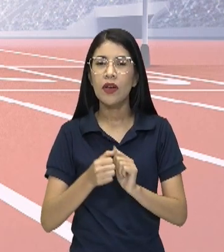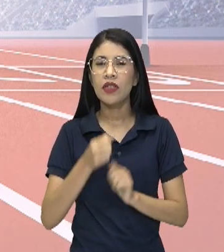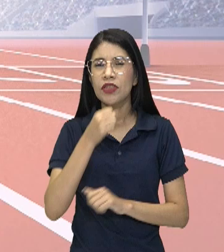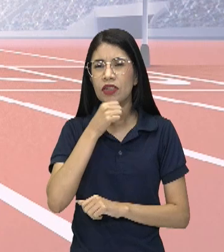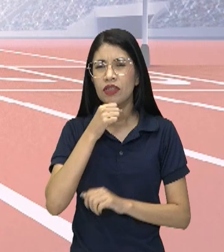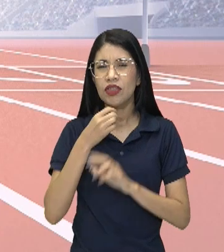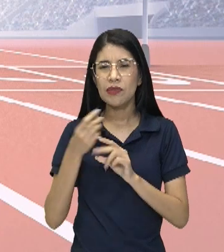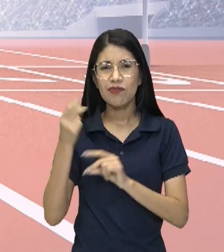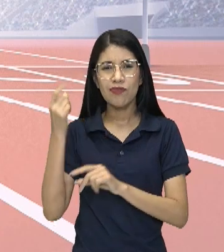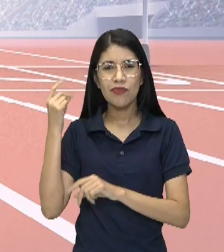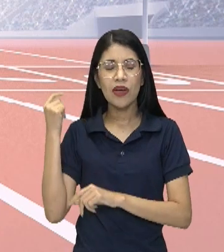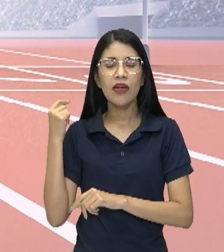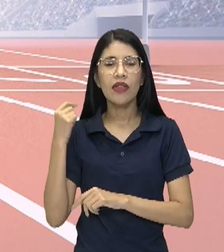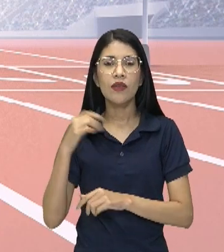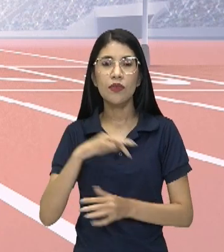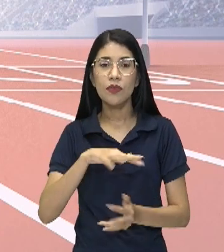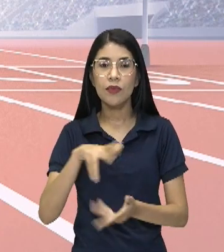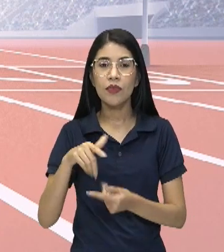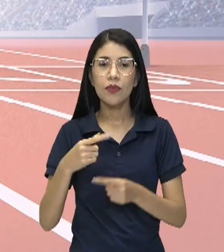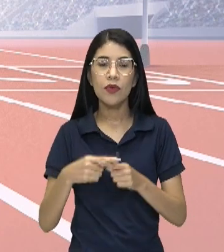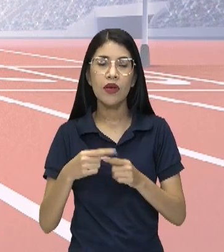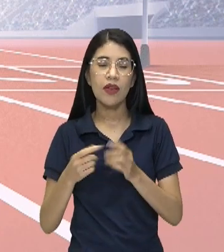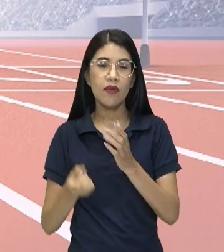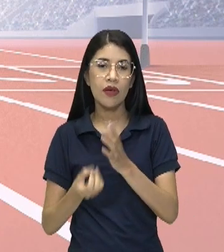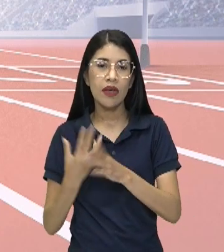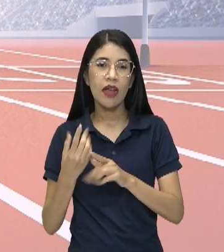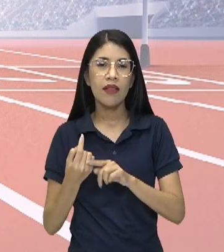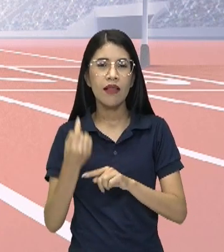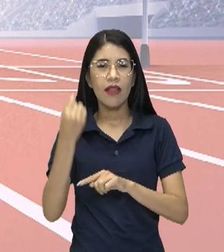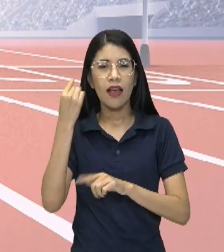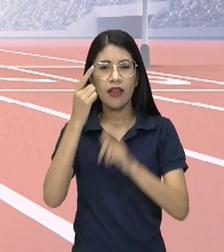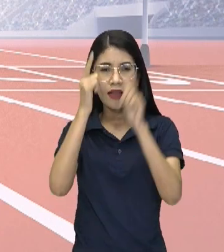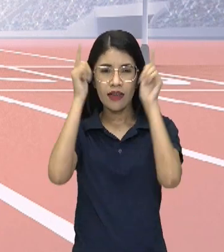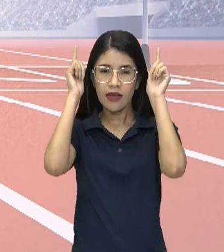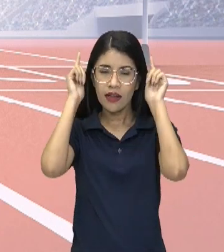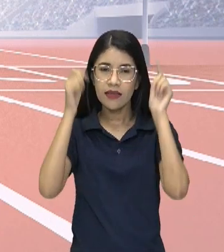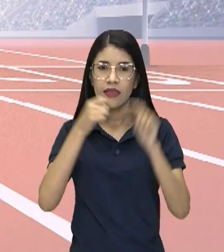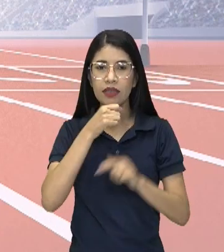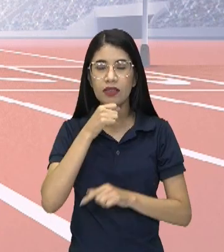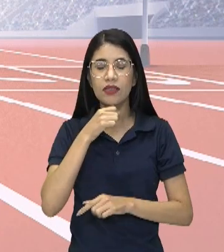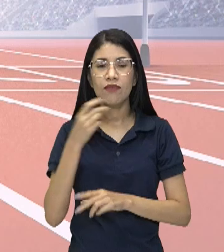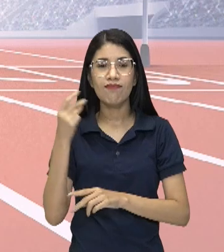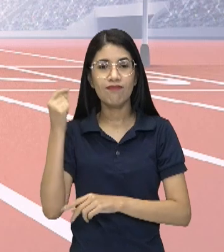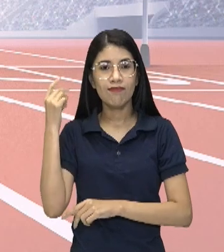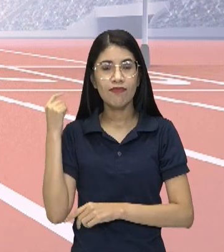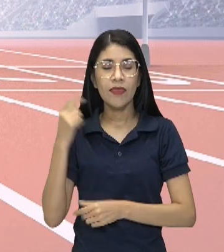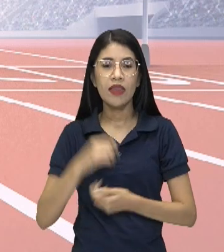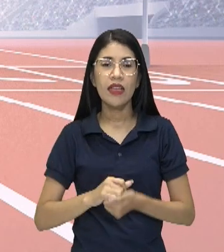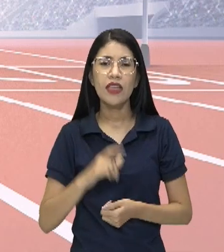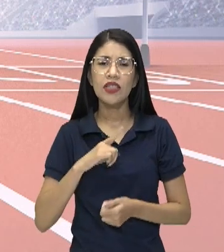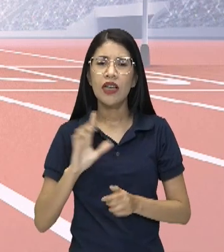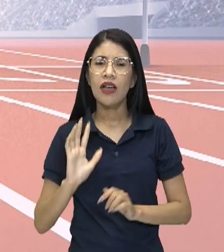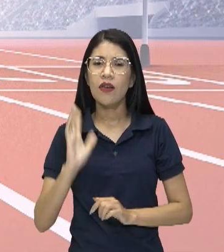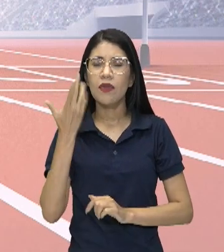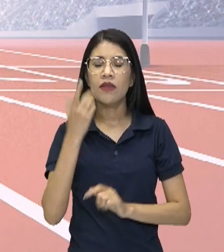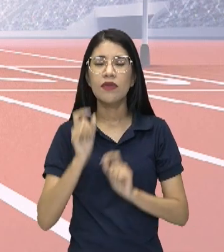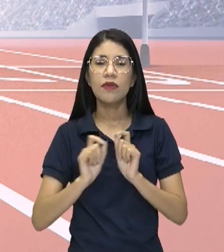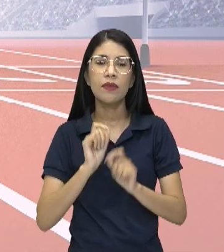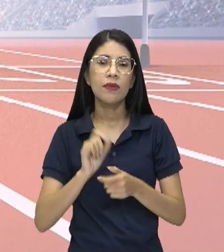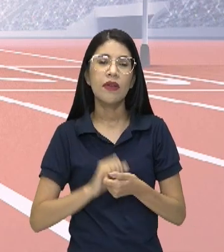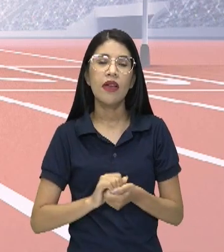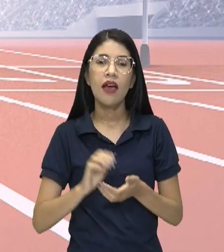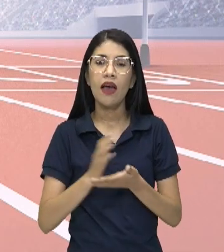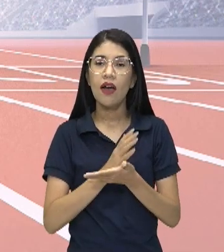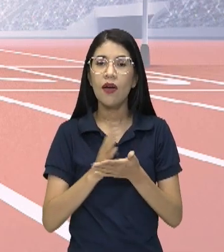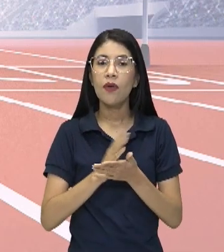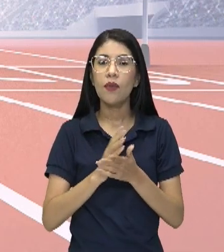do mundo, né? Isso porque a sua origem remonta lá da Grécia Antiga. Na Grécia Antiga aconteciam alguns jogos, né? Algumas competições